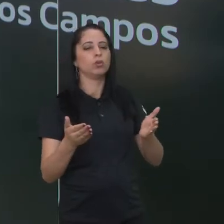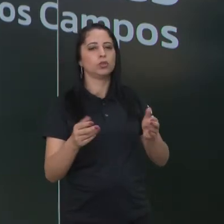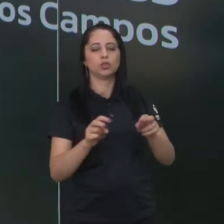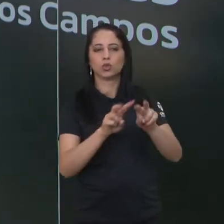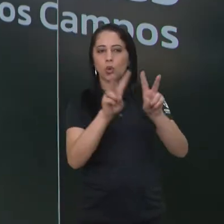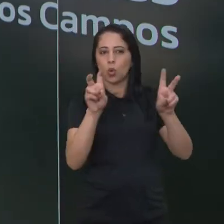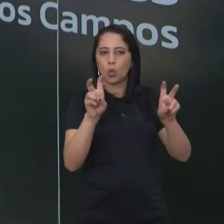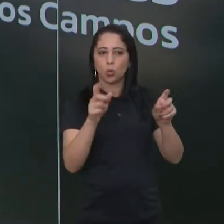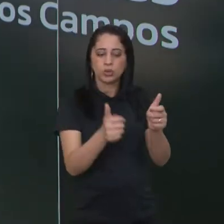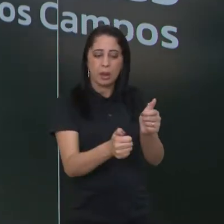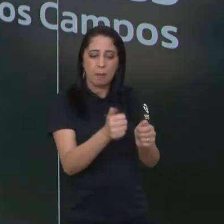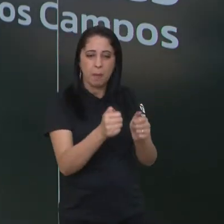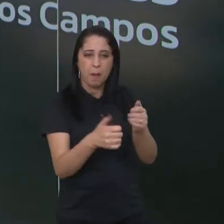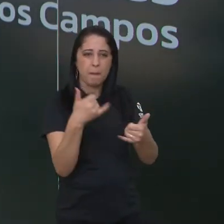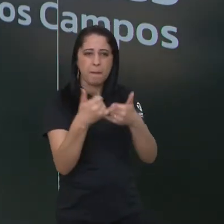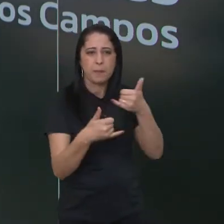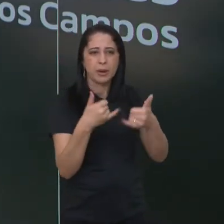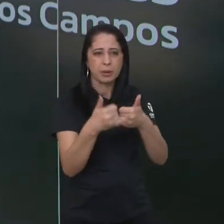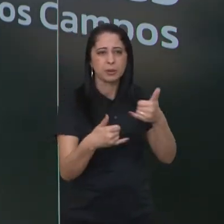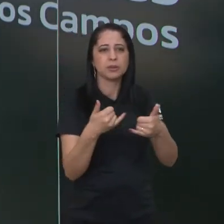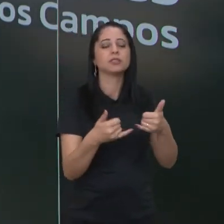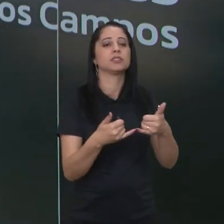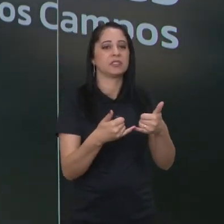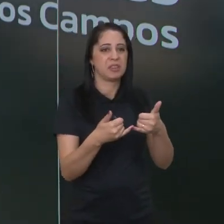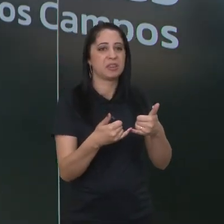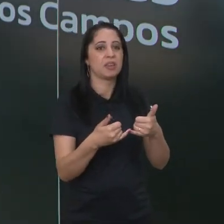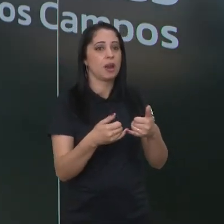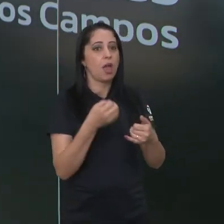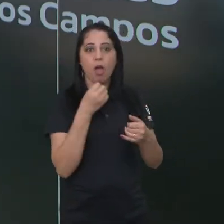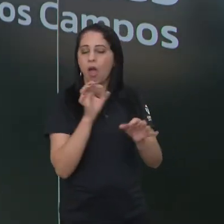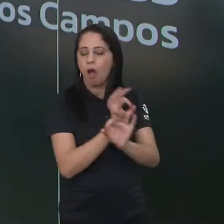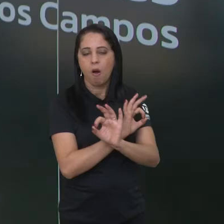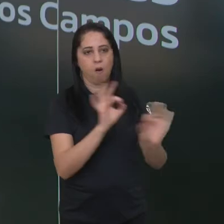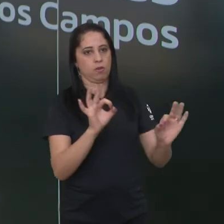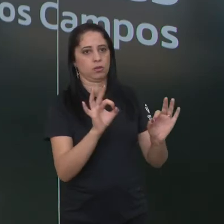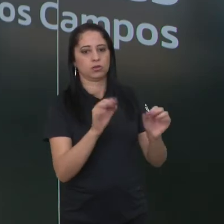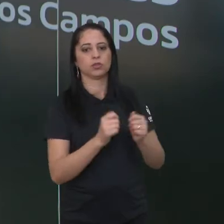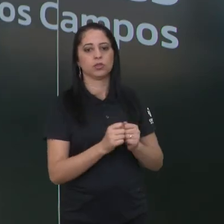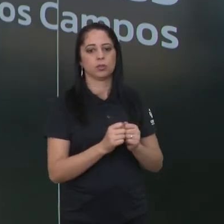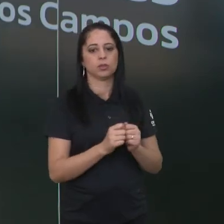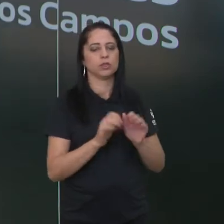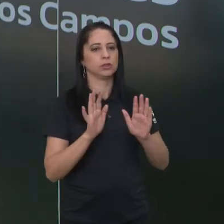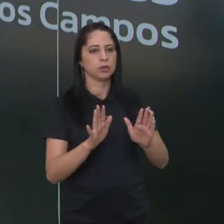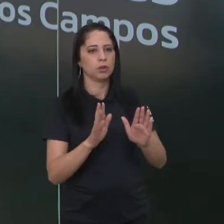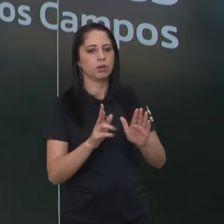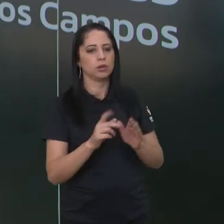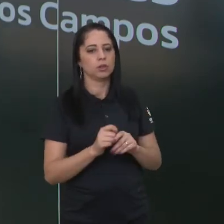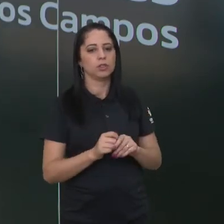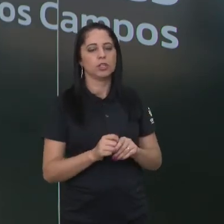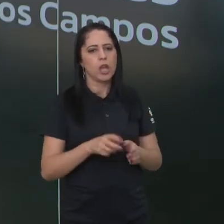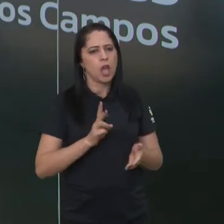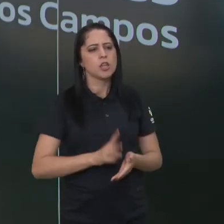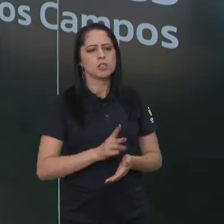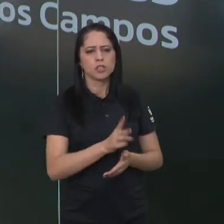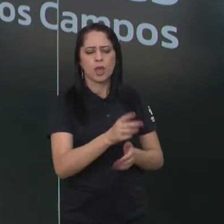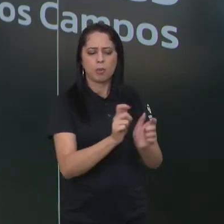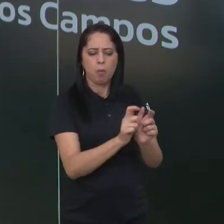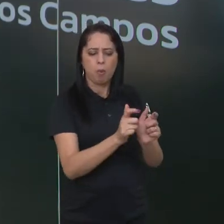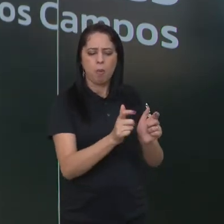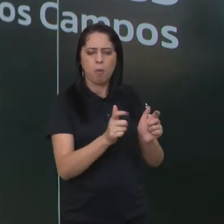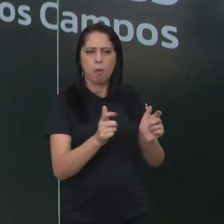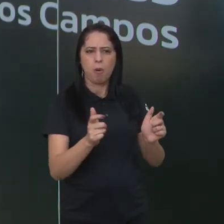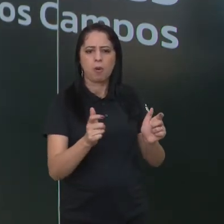de entretenimento tanto a indústria do cinema como a indústria da música. Então ele continua em crescimento amplo em todo o